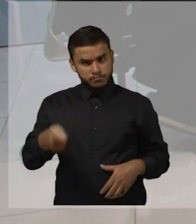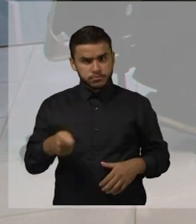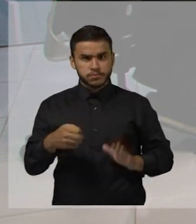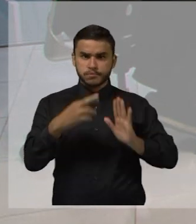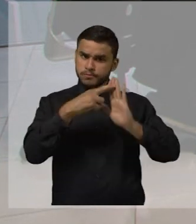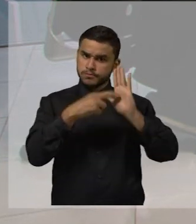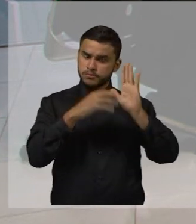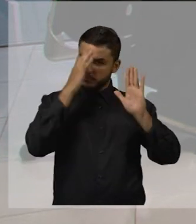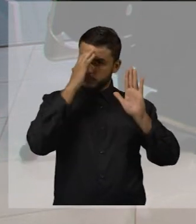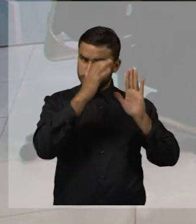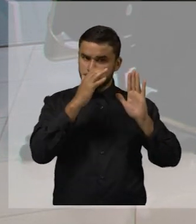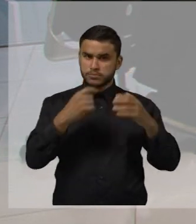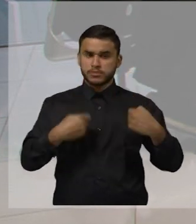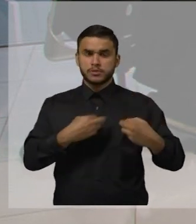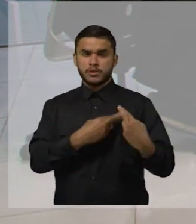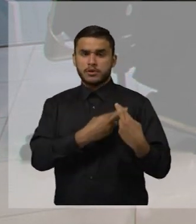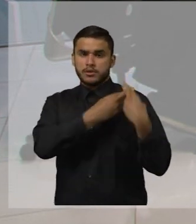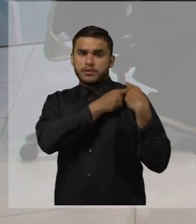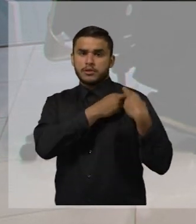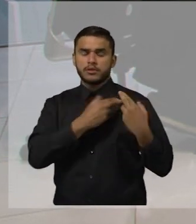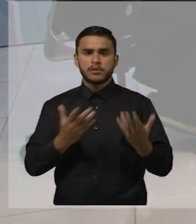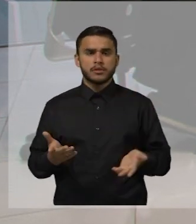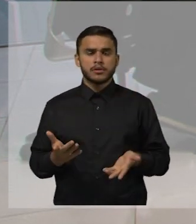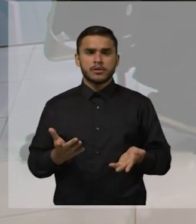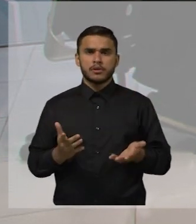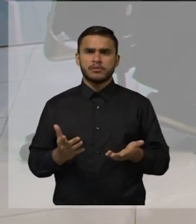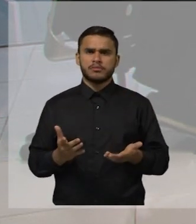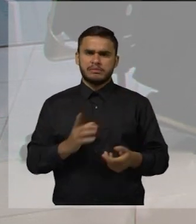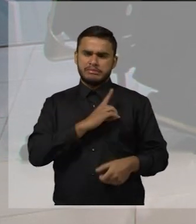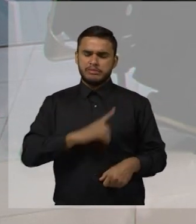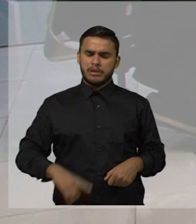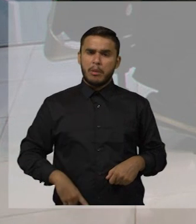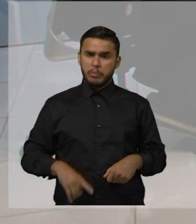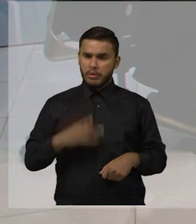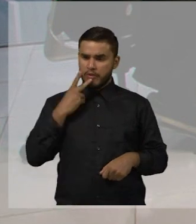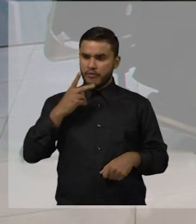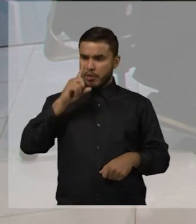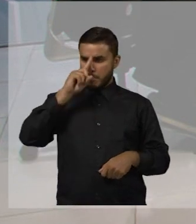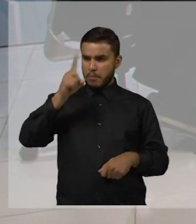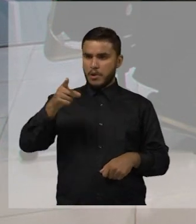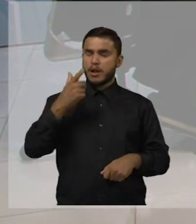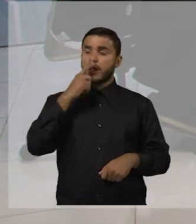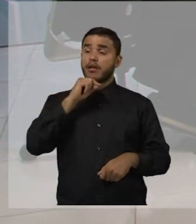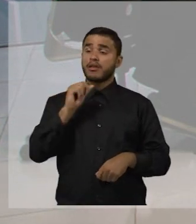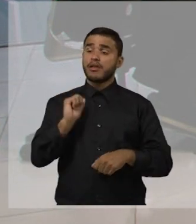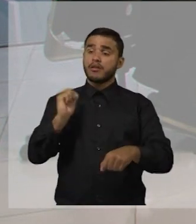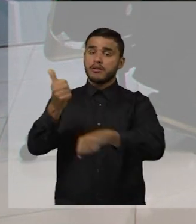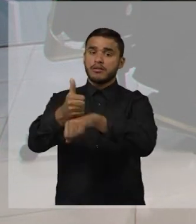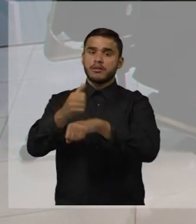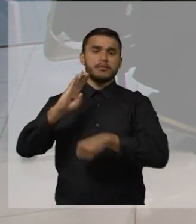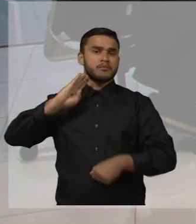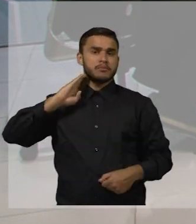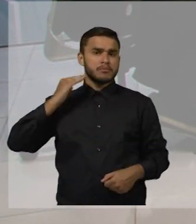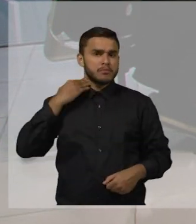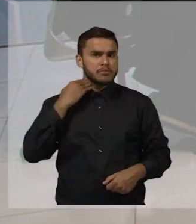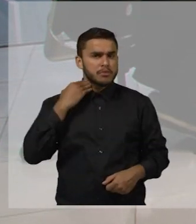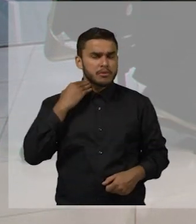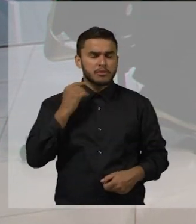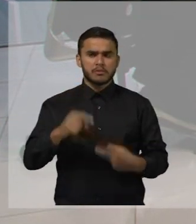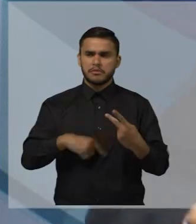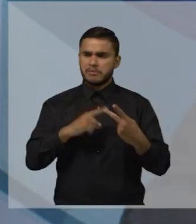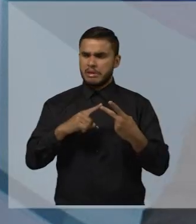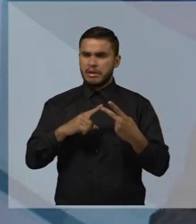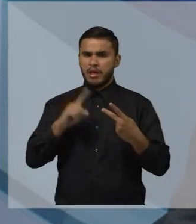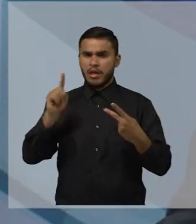retidão. O negócio de deputado está interferindo na nomeação de delegado para ocupantes de